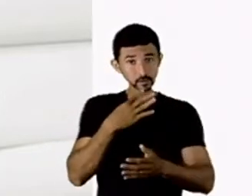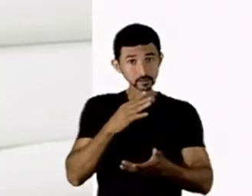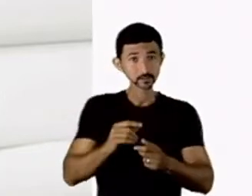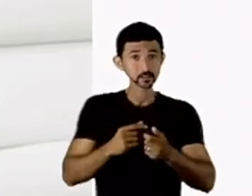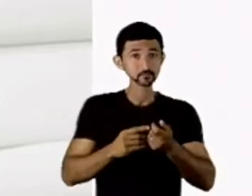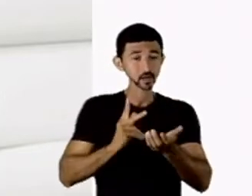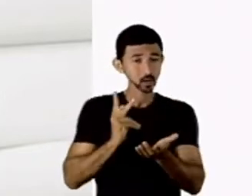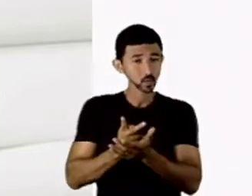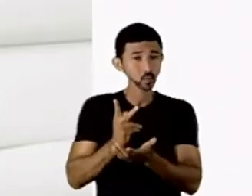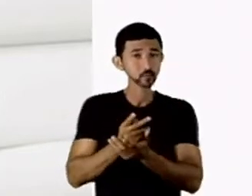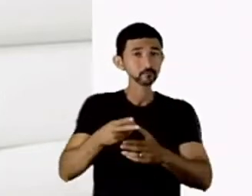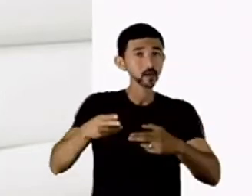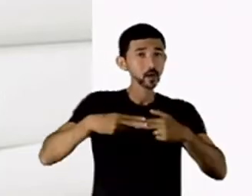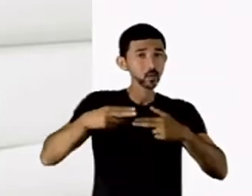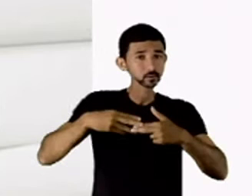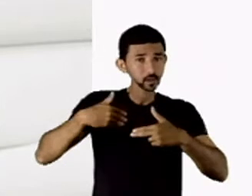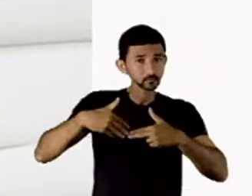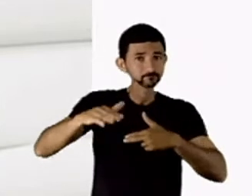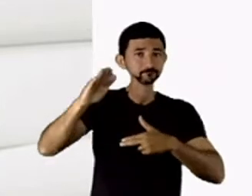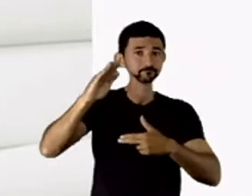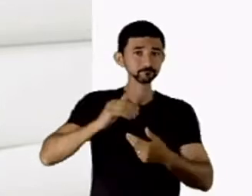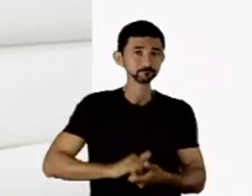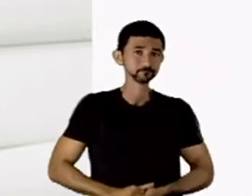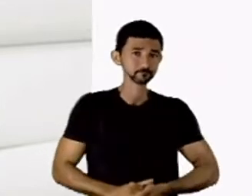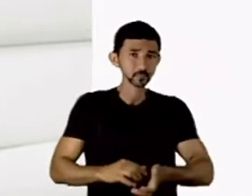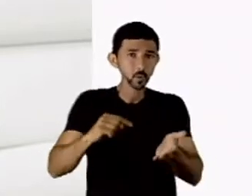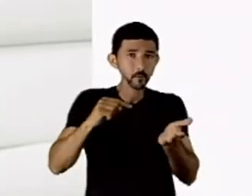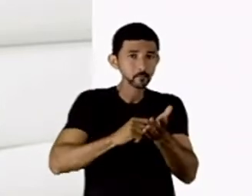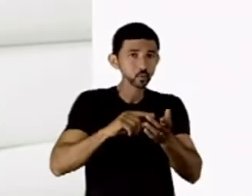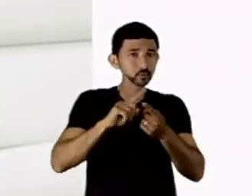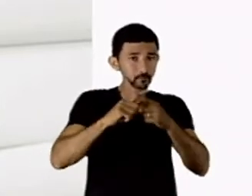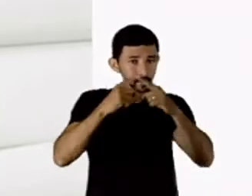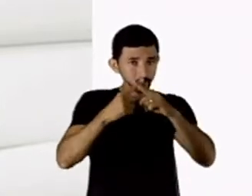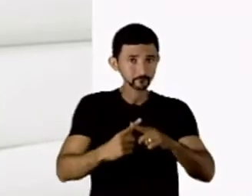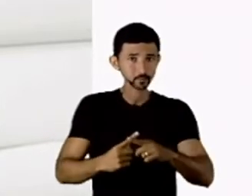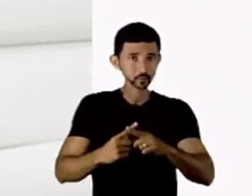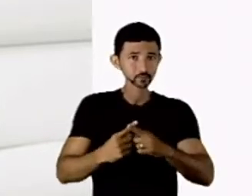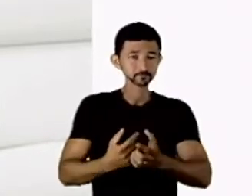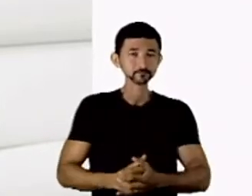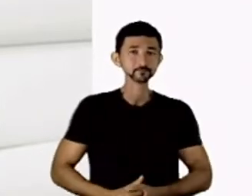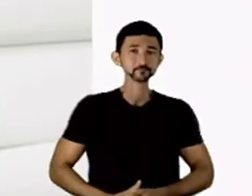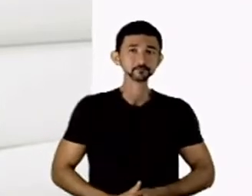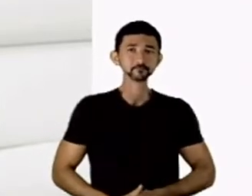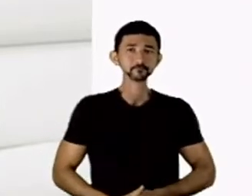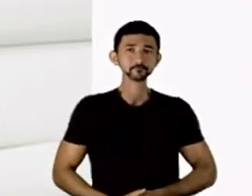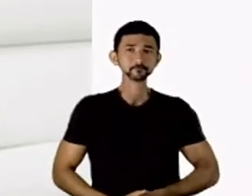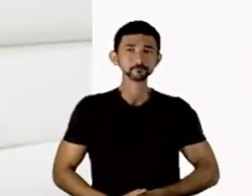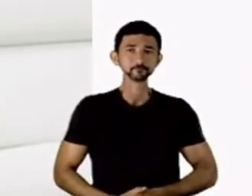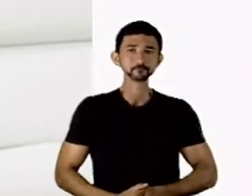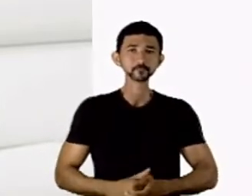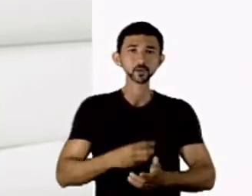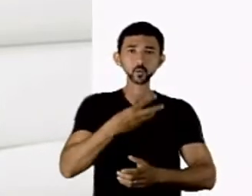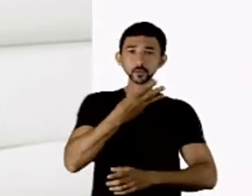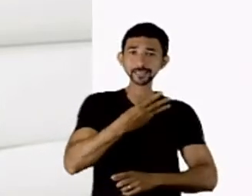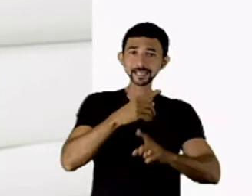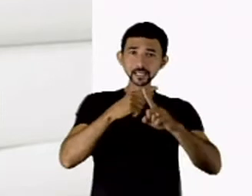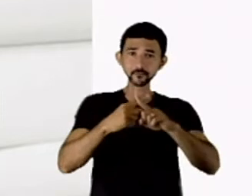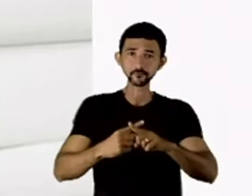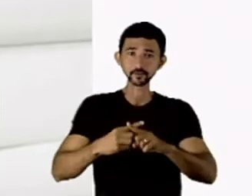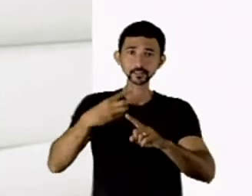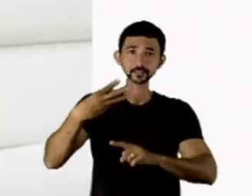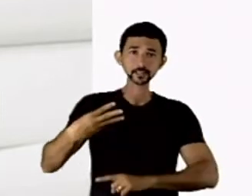porque você vai utilizá-lo daqui por diante. O pontinho também é multiplicação. Então, 3 vezes